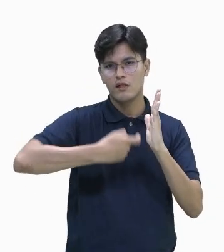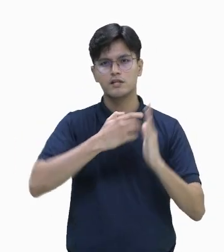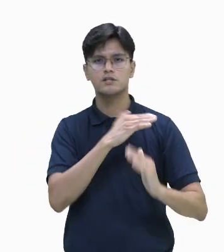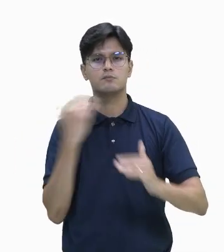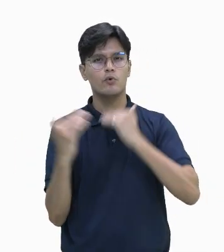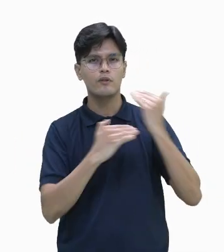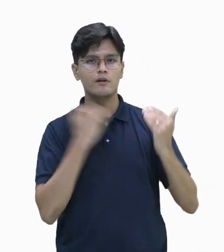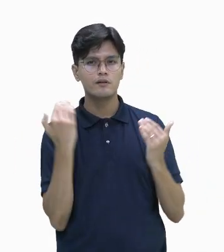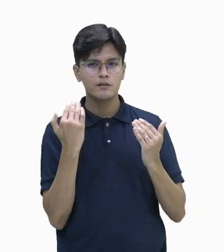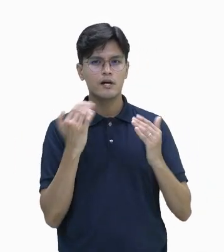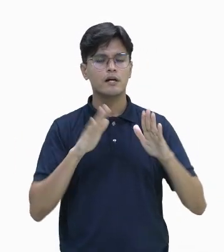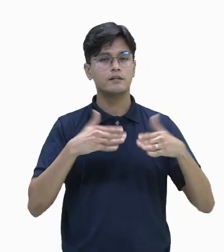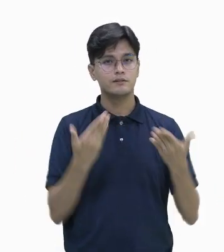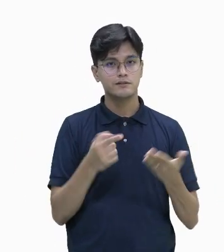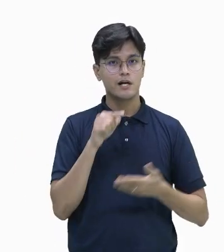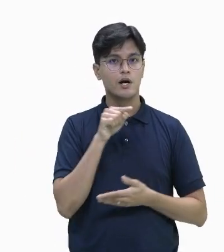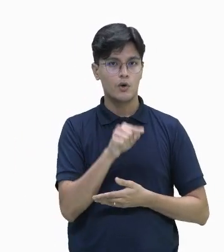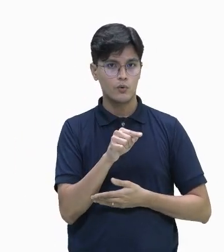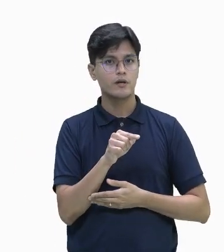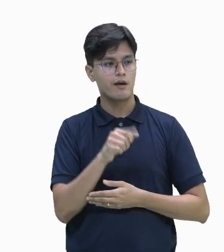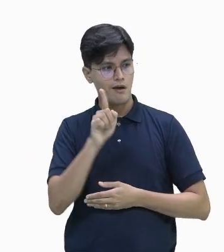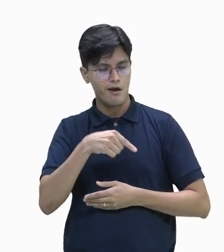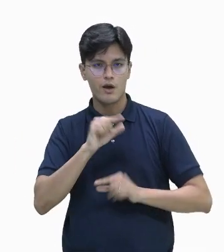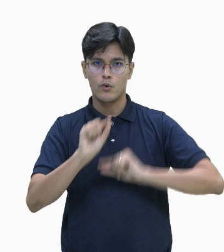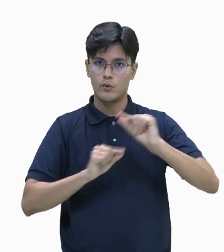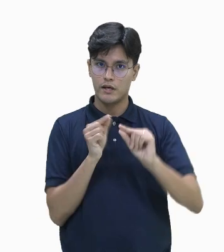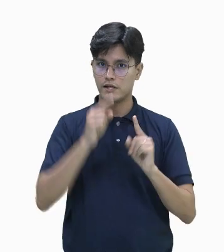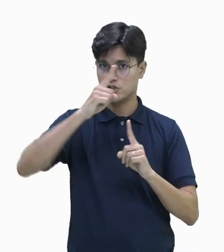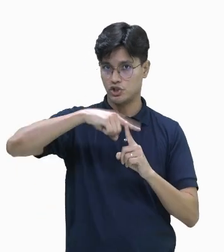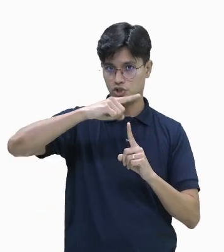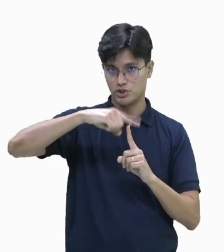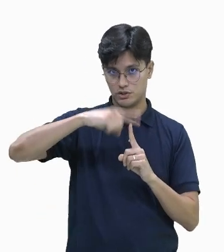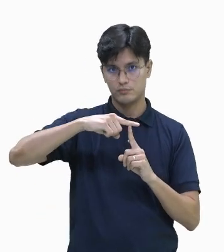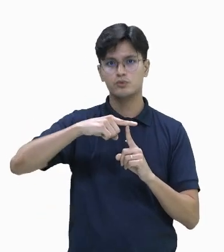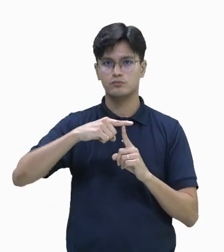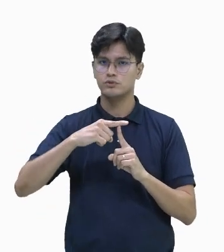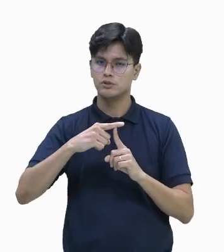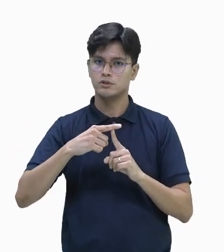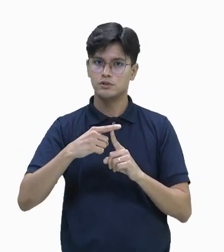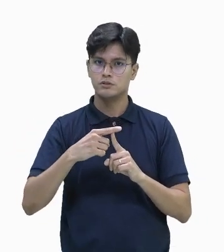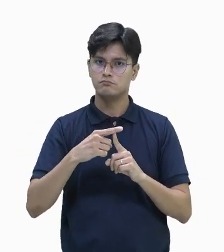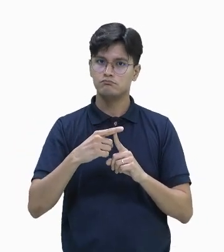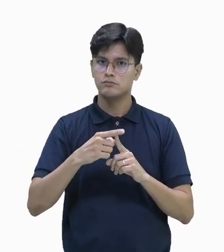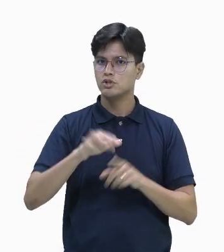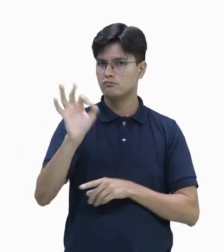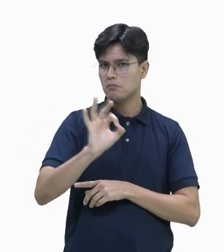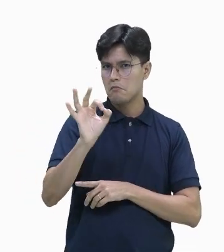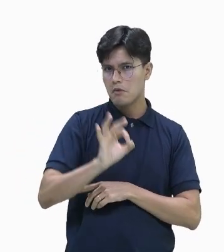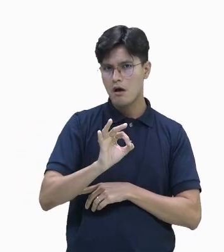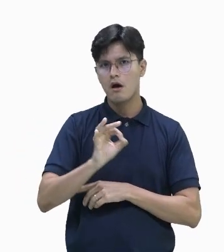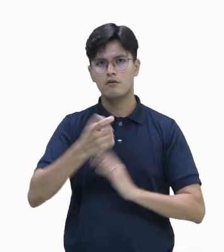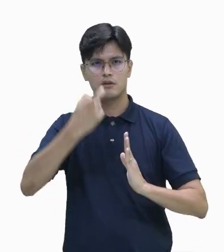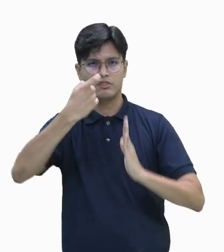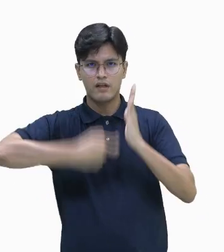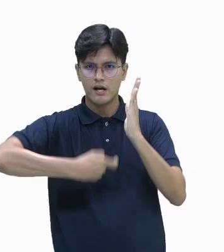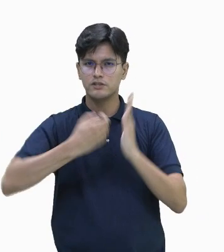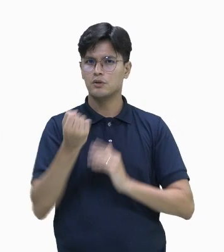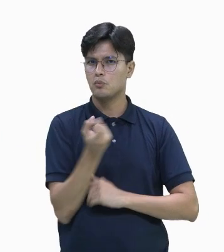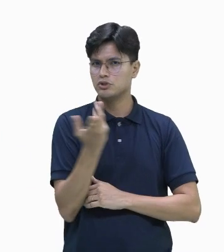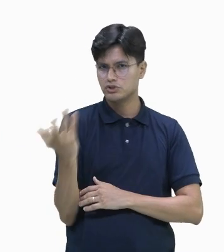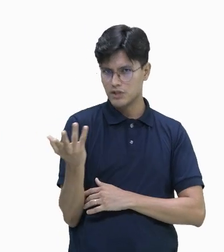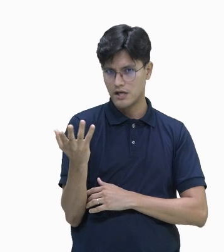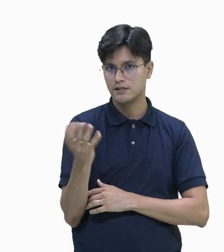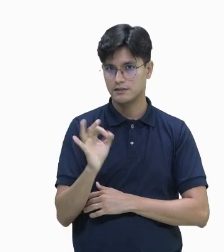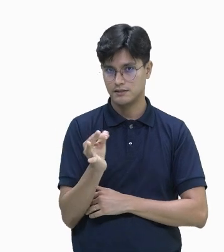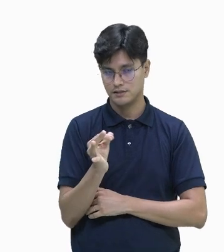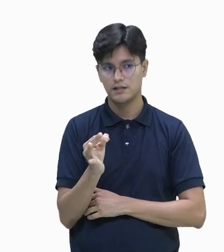isso é dado quantitativo, numérico, não é? Estatístico também, né? Então, como exemplo, como